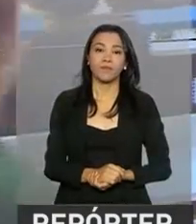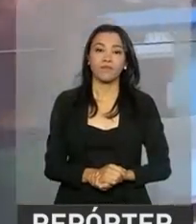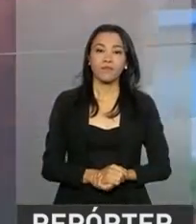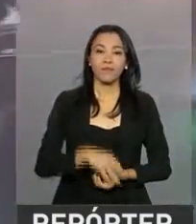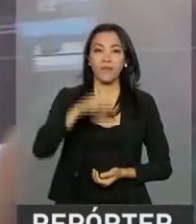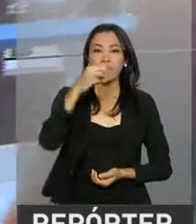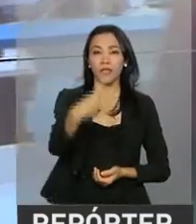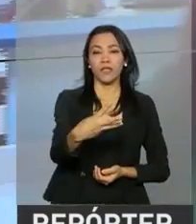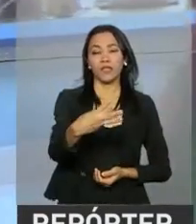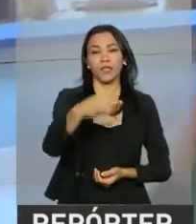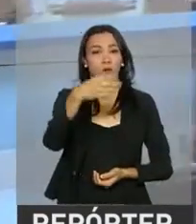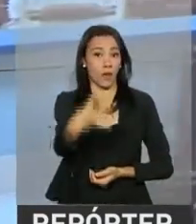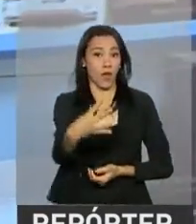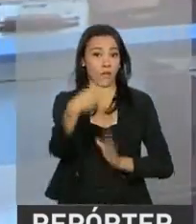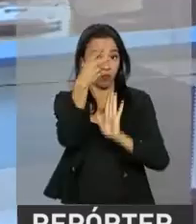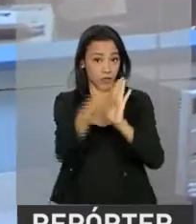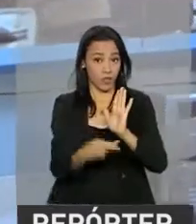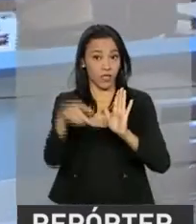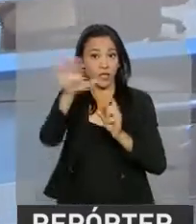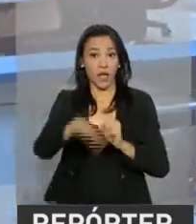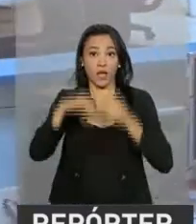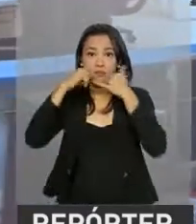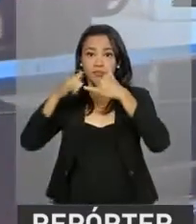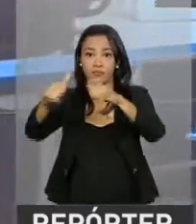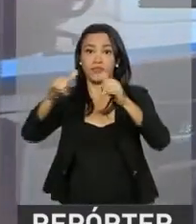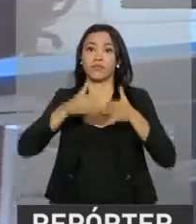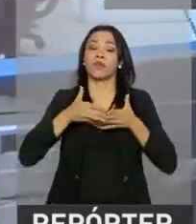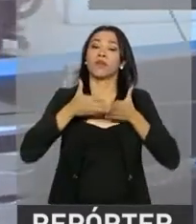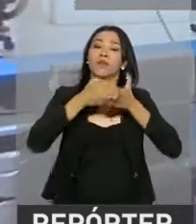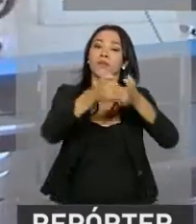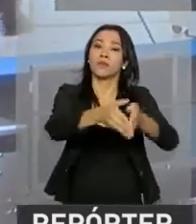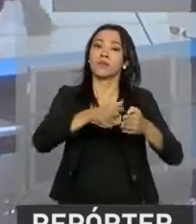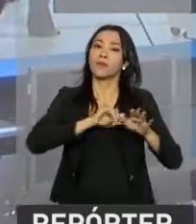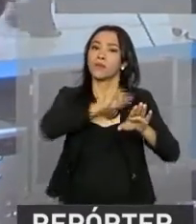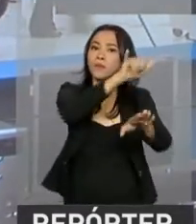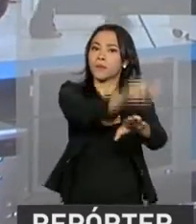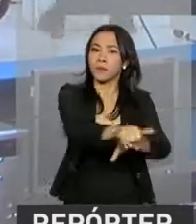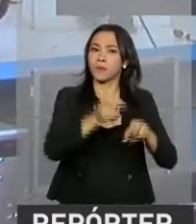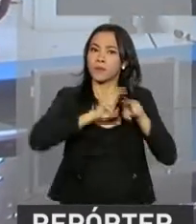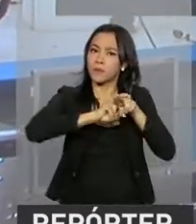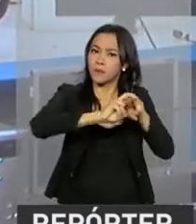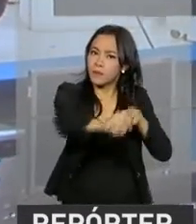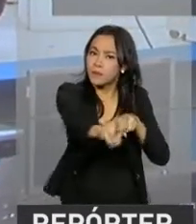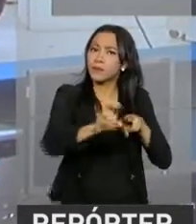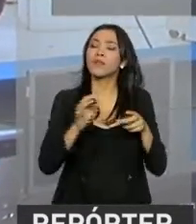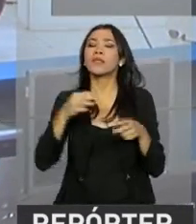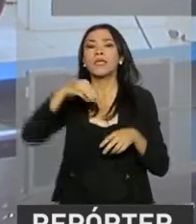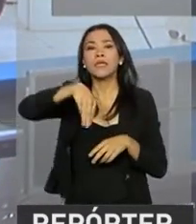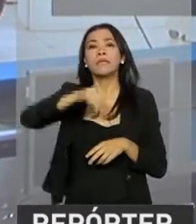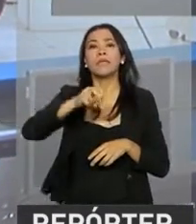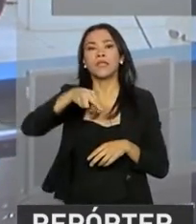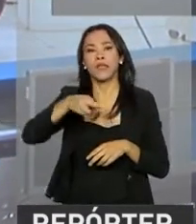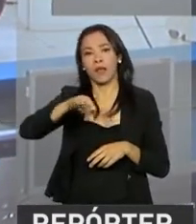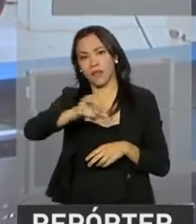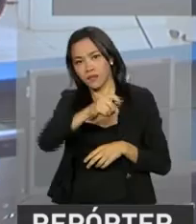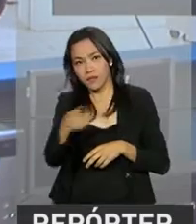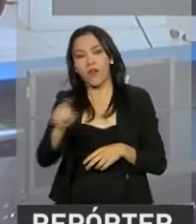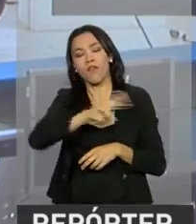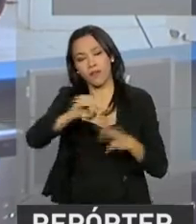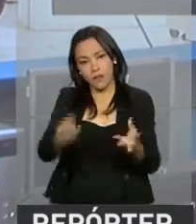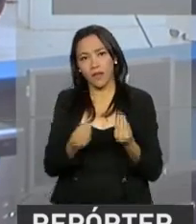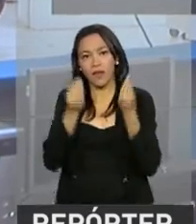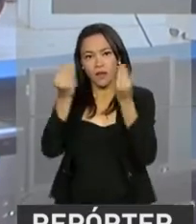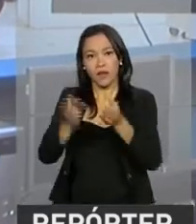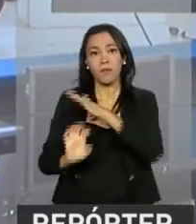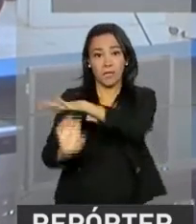a 34 projetos nas áreas de energia portos aeroportos rodovias ferrovias e mineração serão concedidos à iniciativa